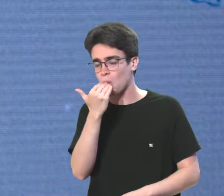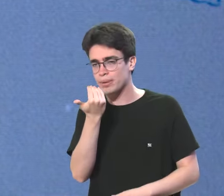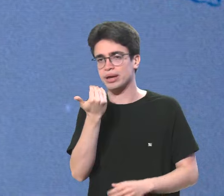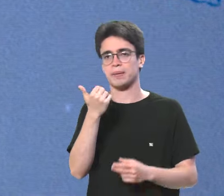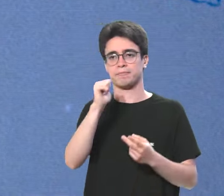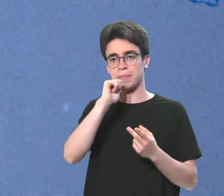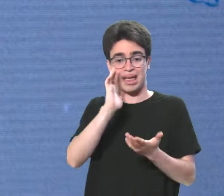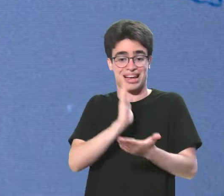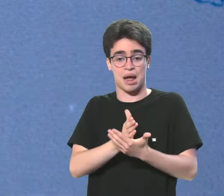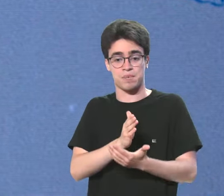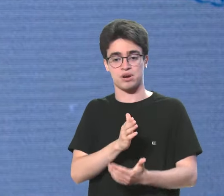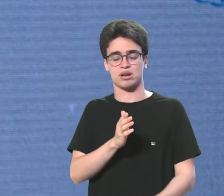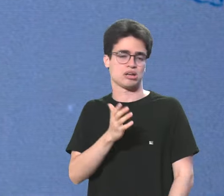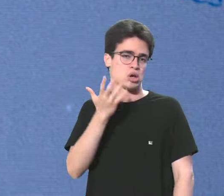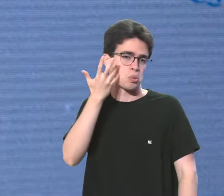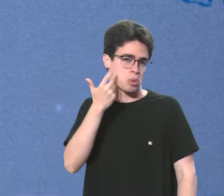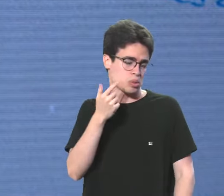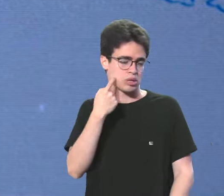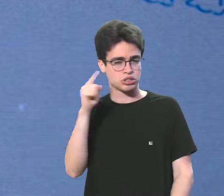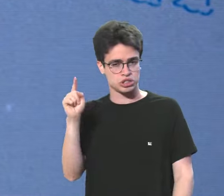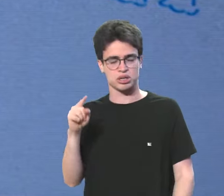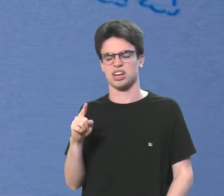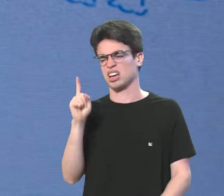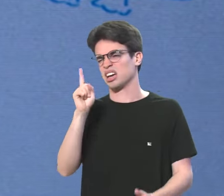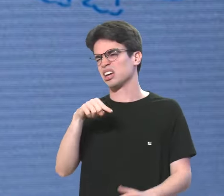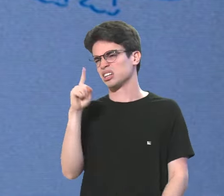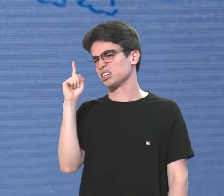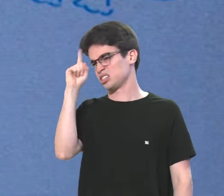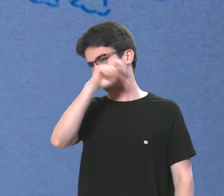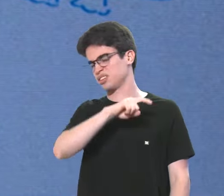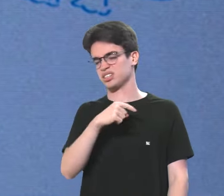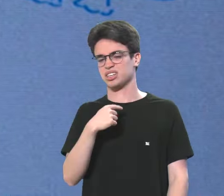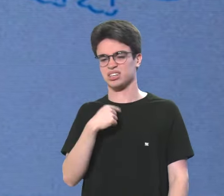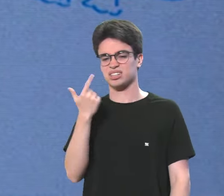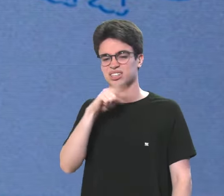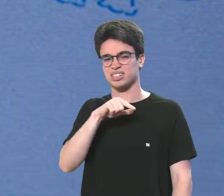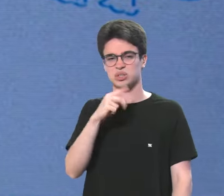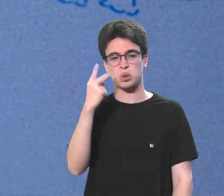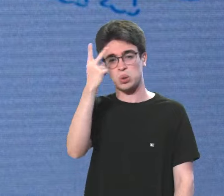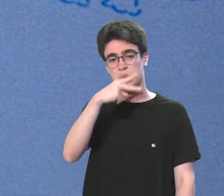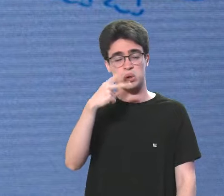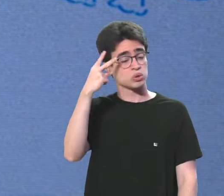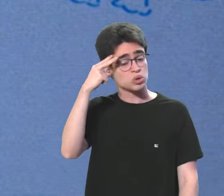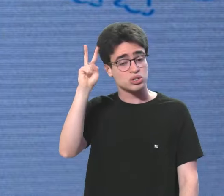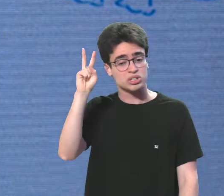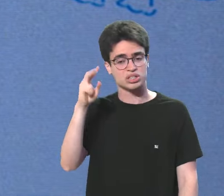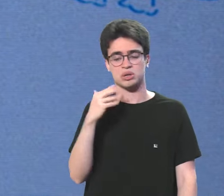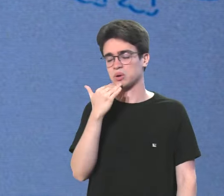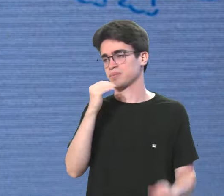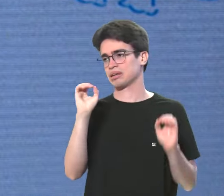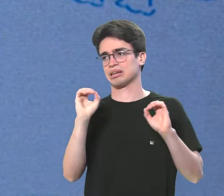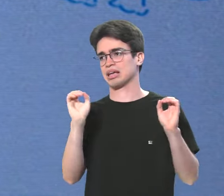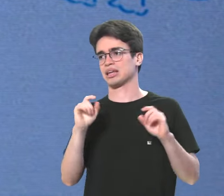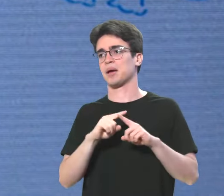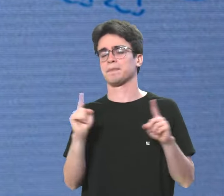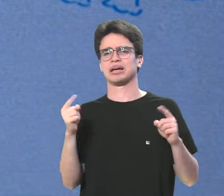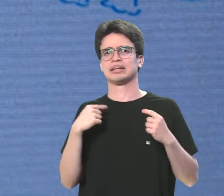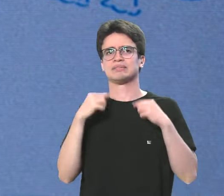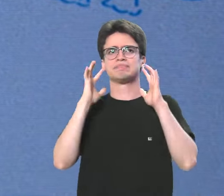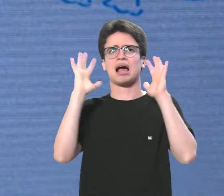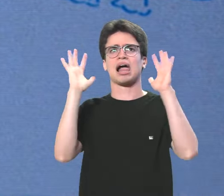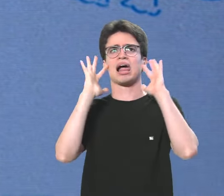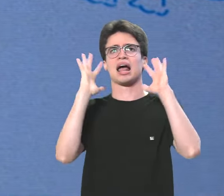durante algum dia só que é é muito difícil tá o máximo que eu cheguei Foram dois dias sem comer bebendo e e a única coisa que viha na